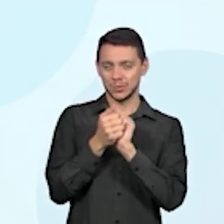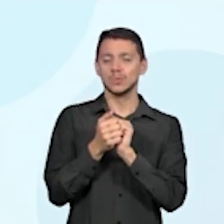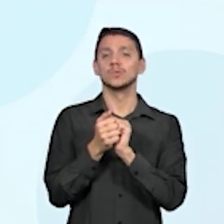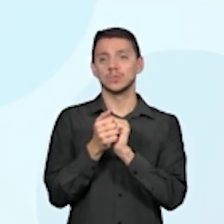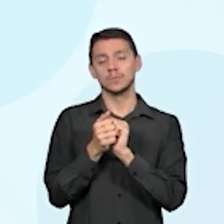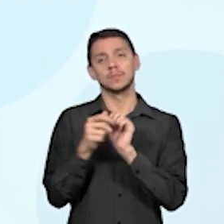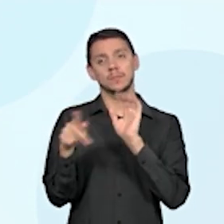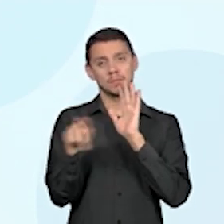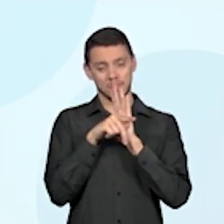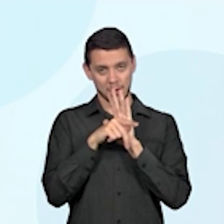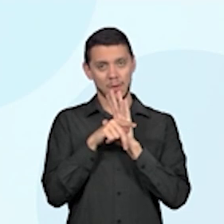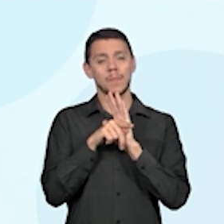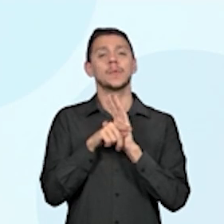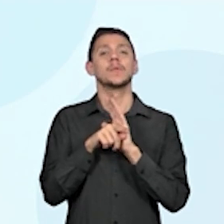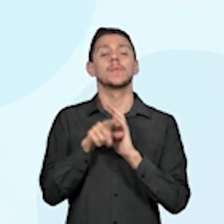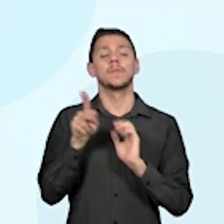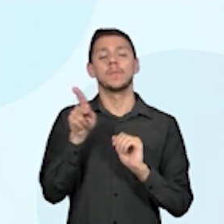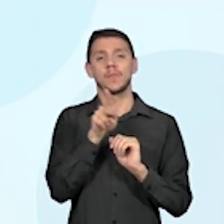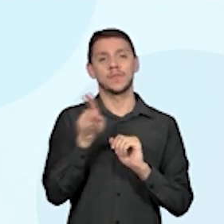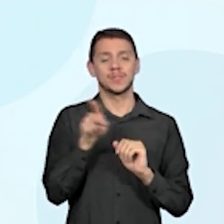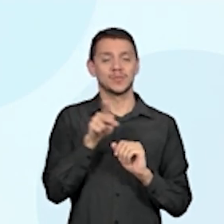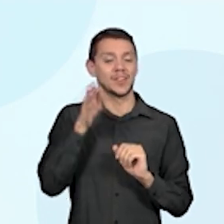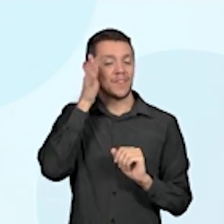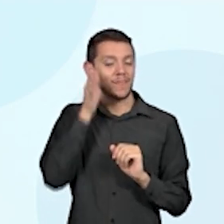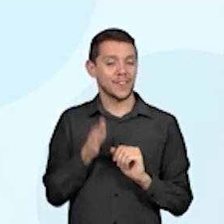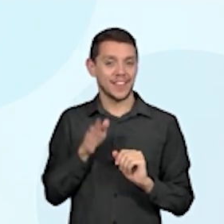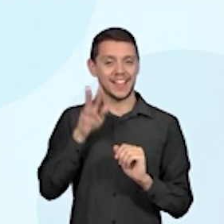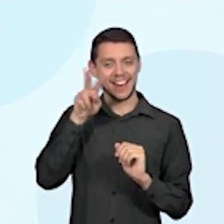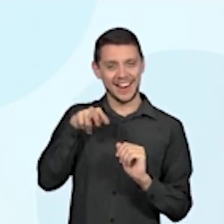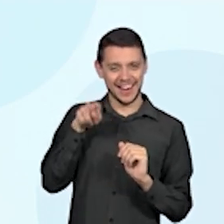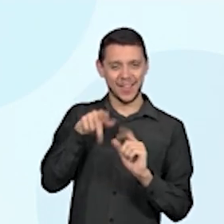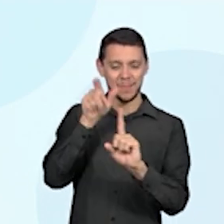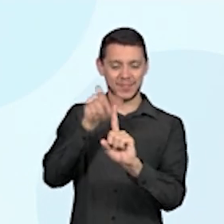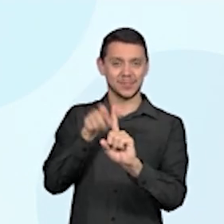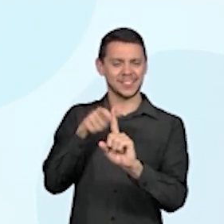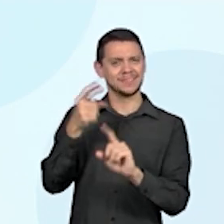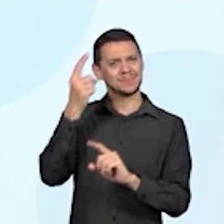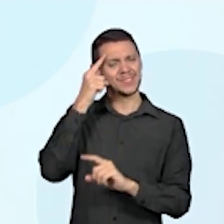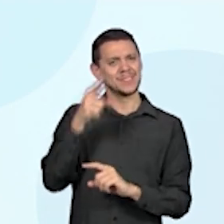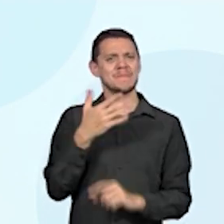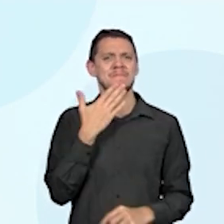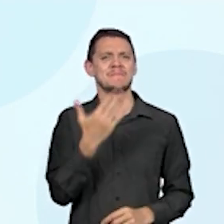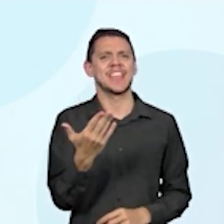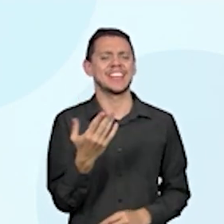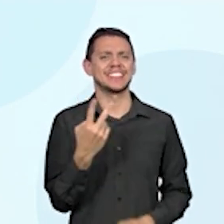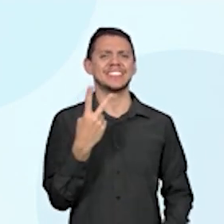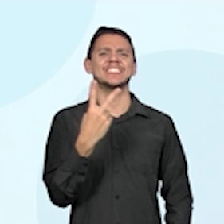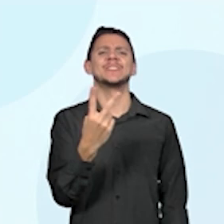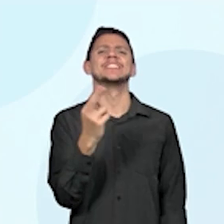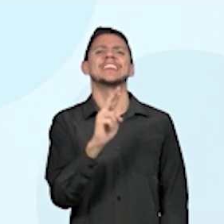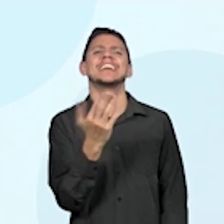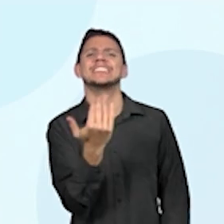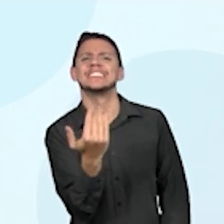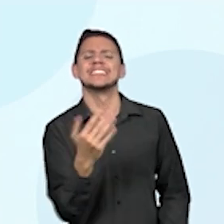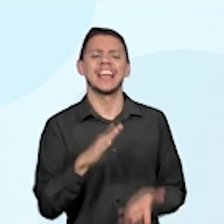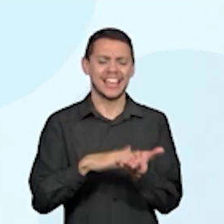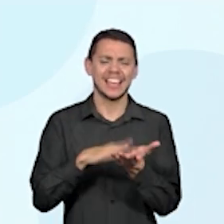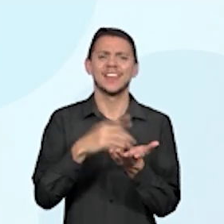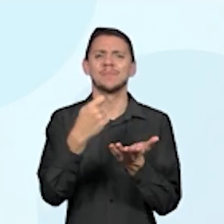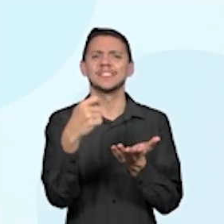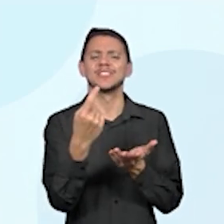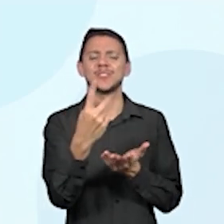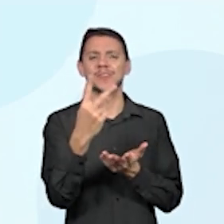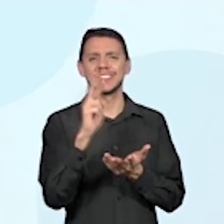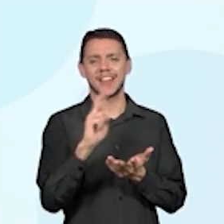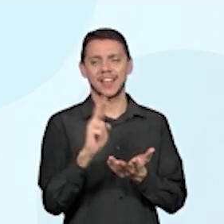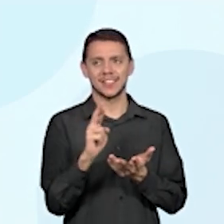Fran leu achou que o primeiro estava pedindo R$2. Ei, você tem R$2 aí? Eu preciso de R$2. Com esse